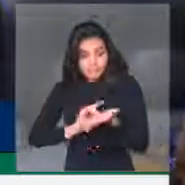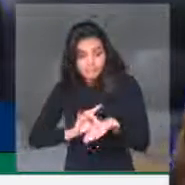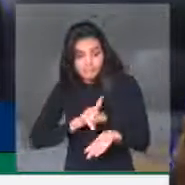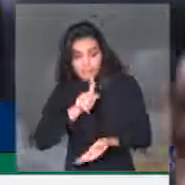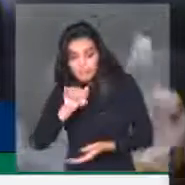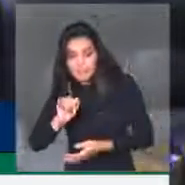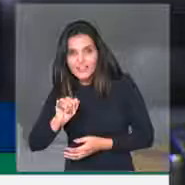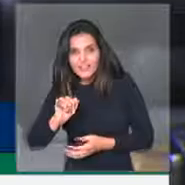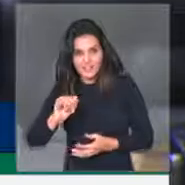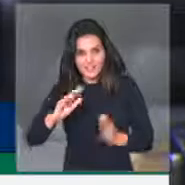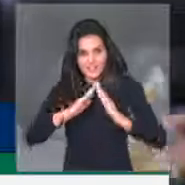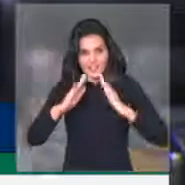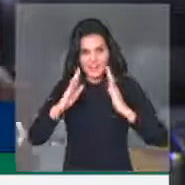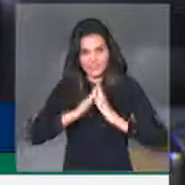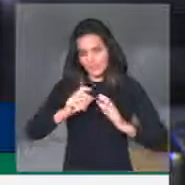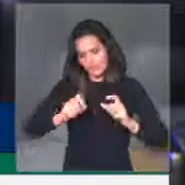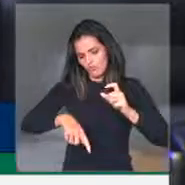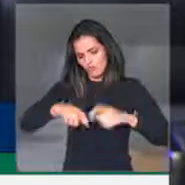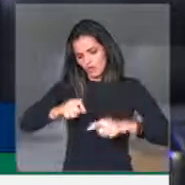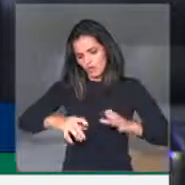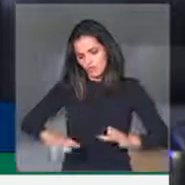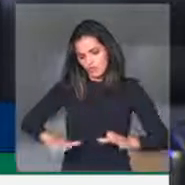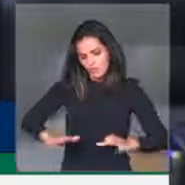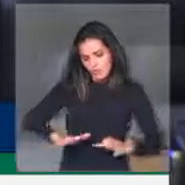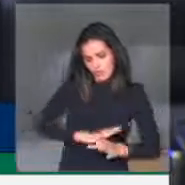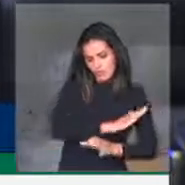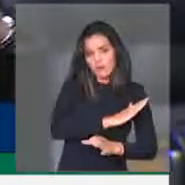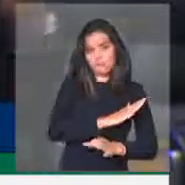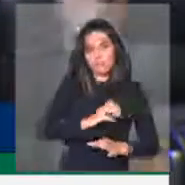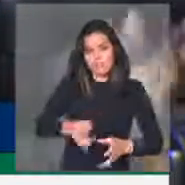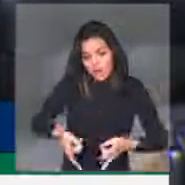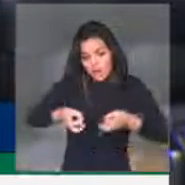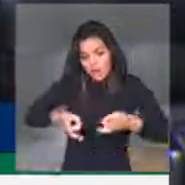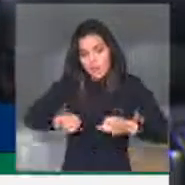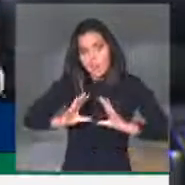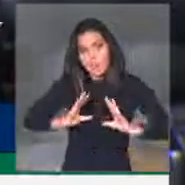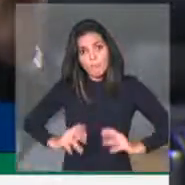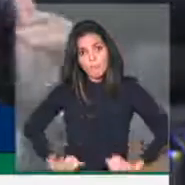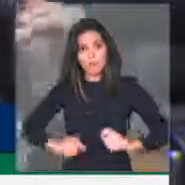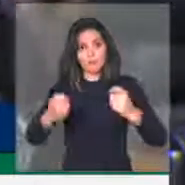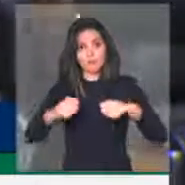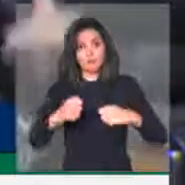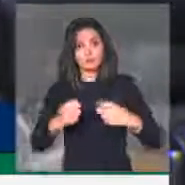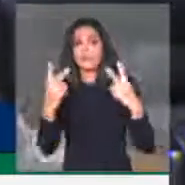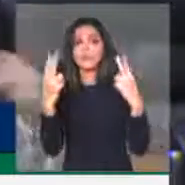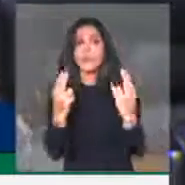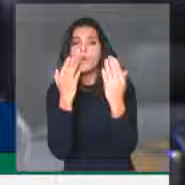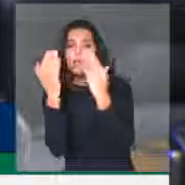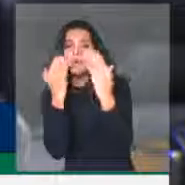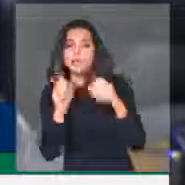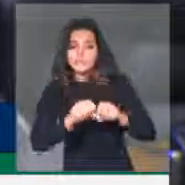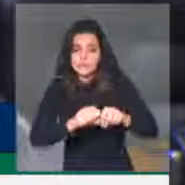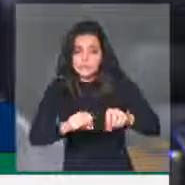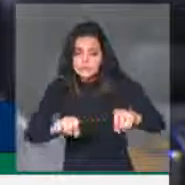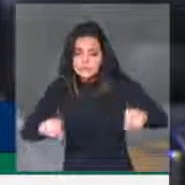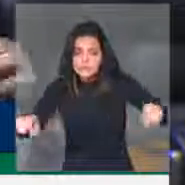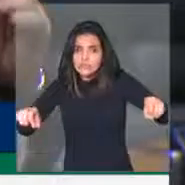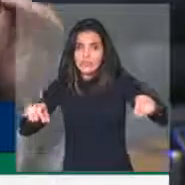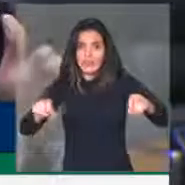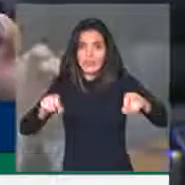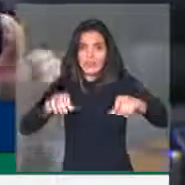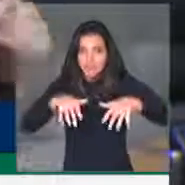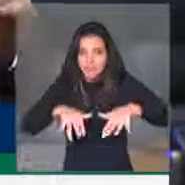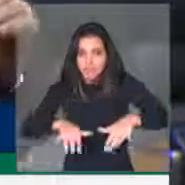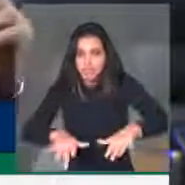não for limpa, vai entupir. Quanto mais todo um sistema de drenagem numa cidade que é baixa como Belém. Eu